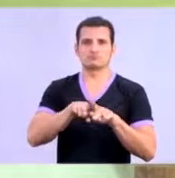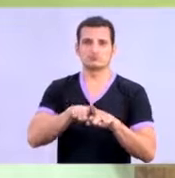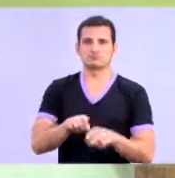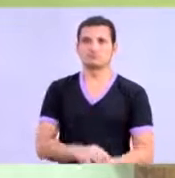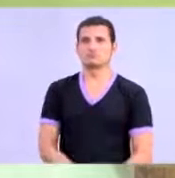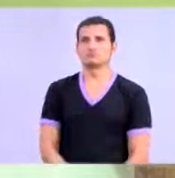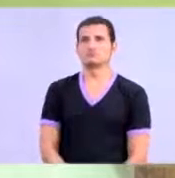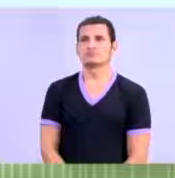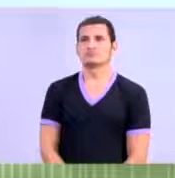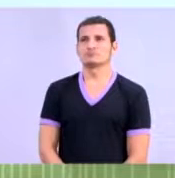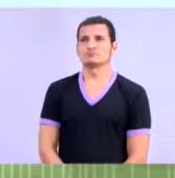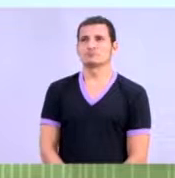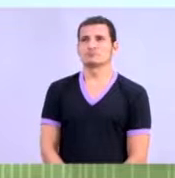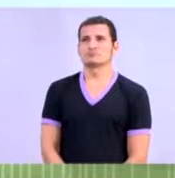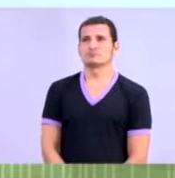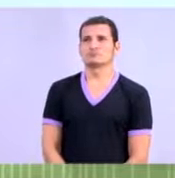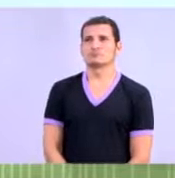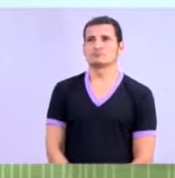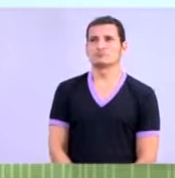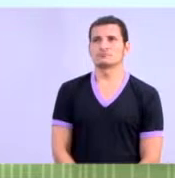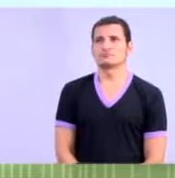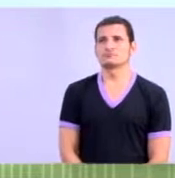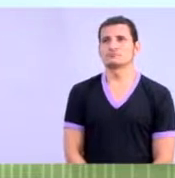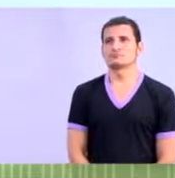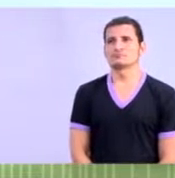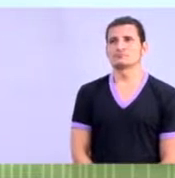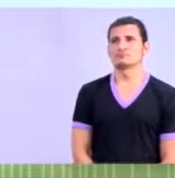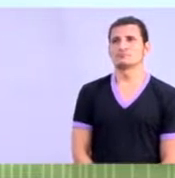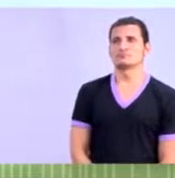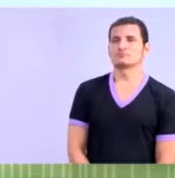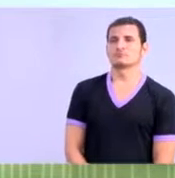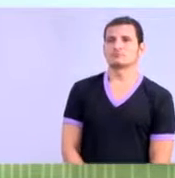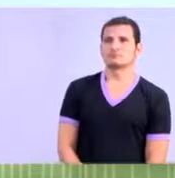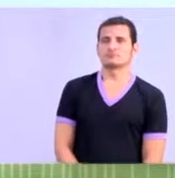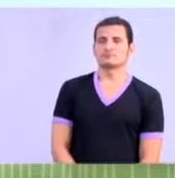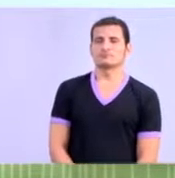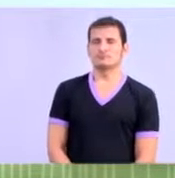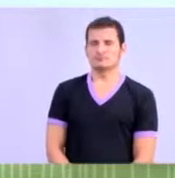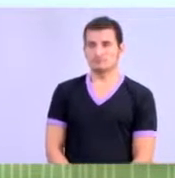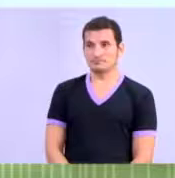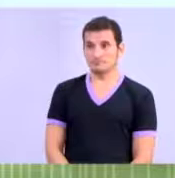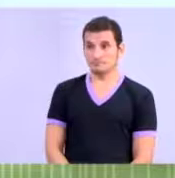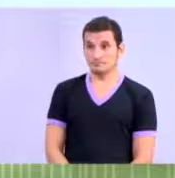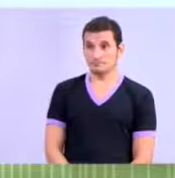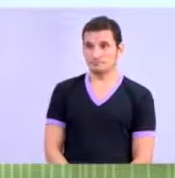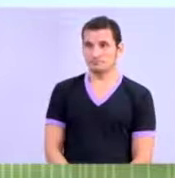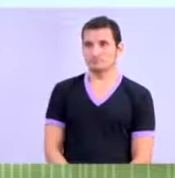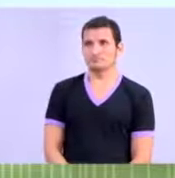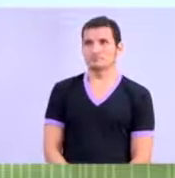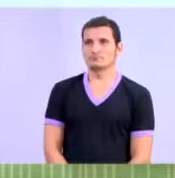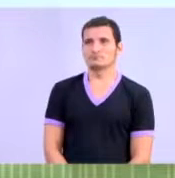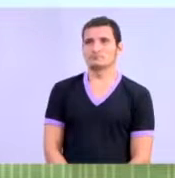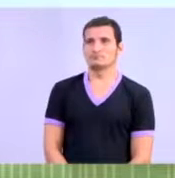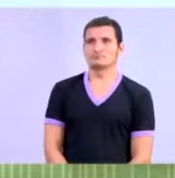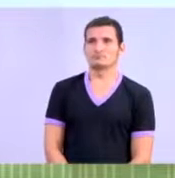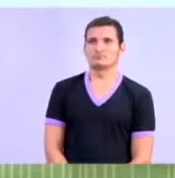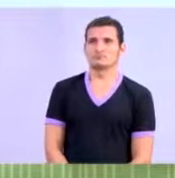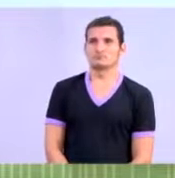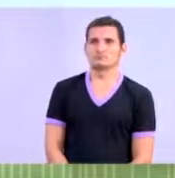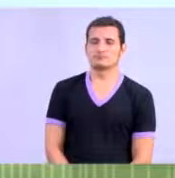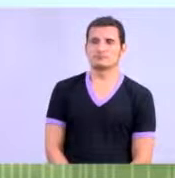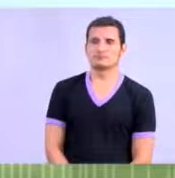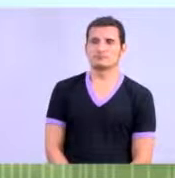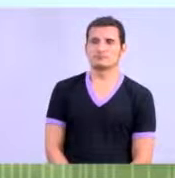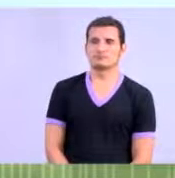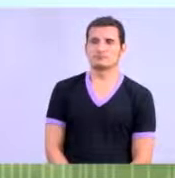Gente, eu vou falar exatamente isso que o professor José Márcio falou agora, né? Eu vou mostrar para vocês exatamente isso que o professor José Márcio